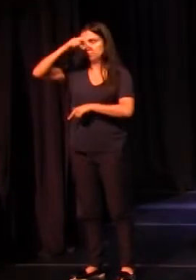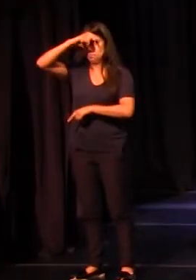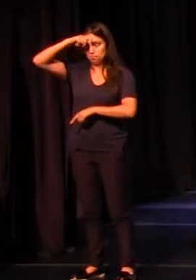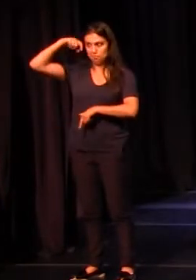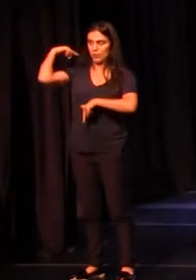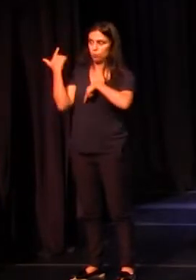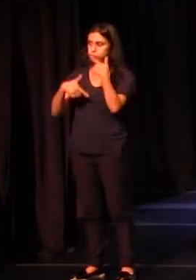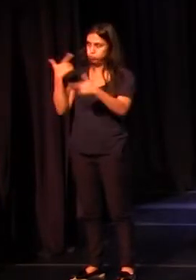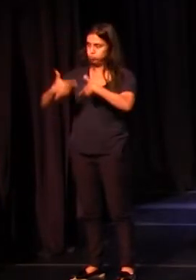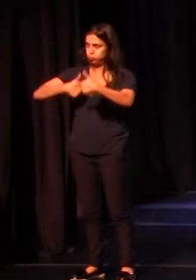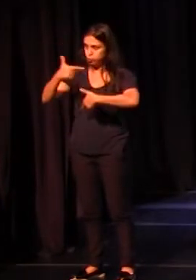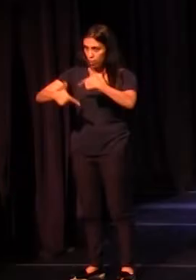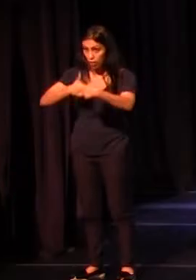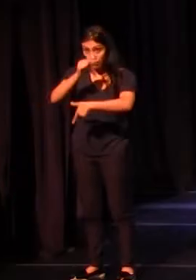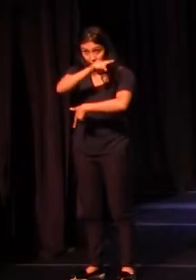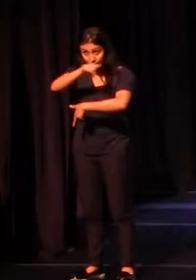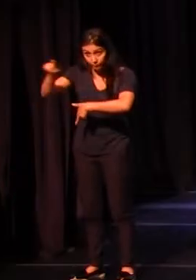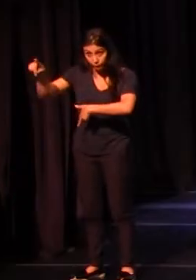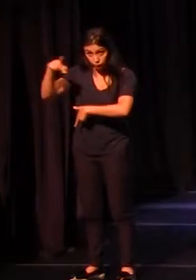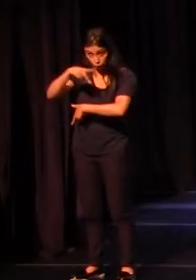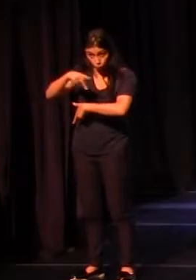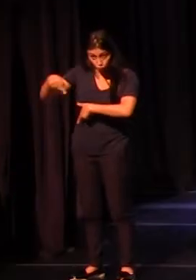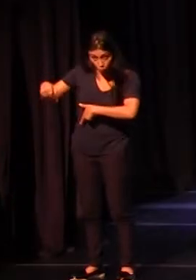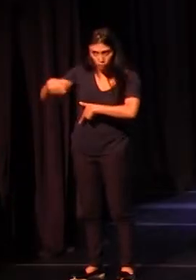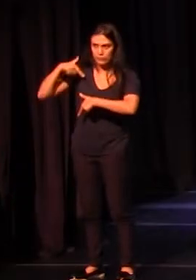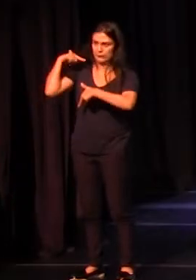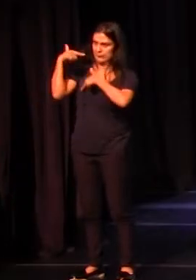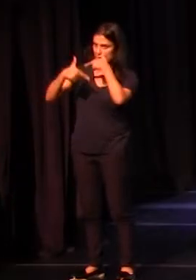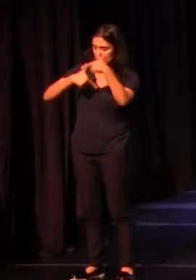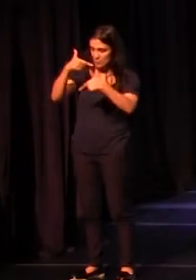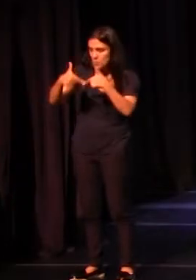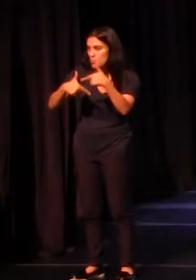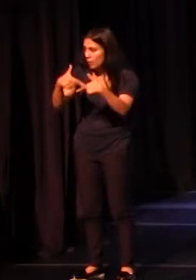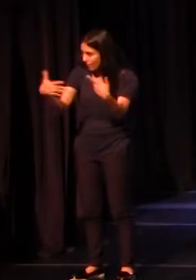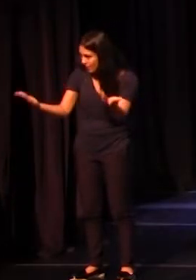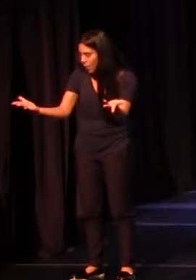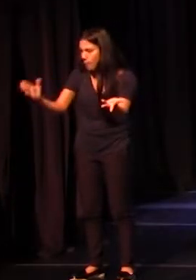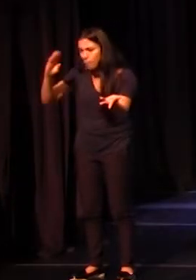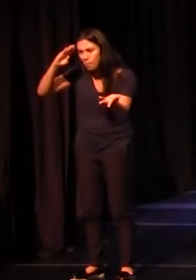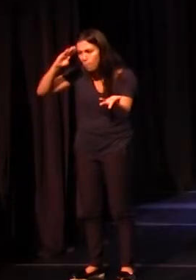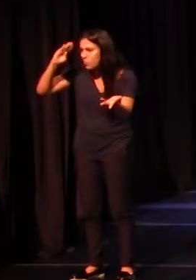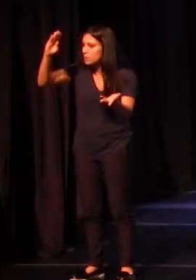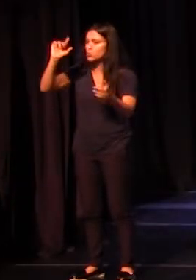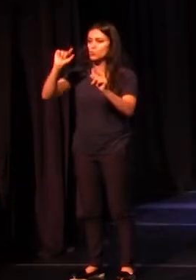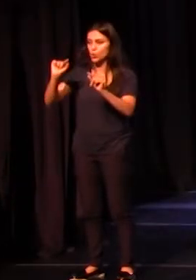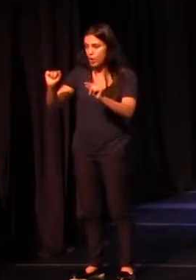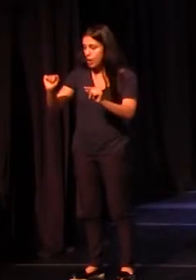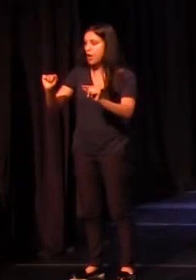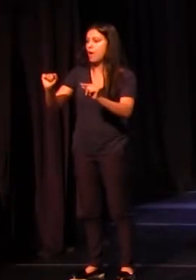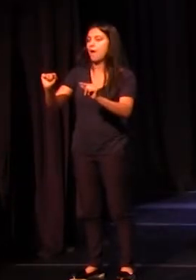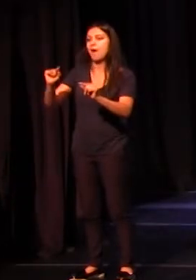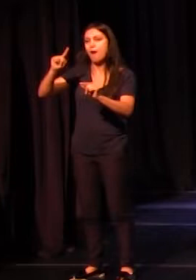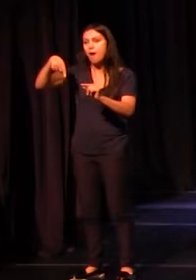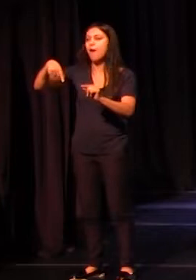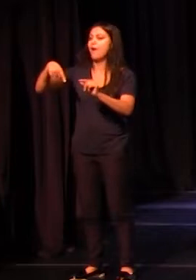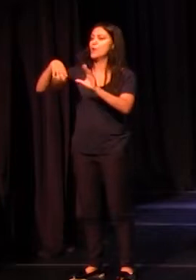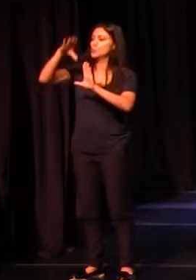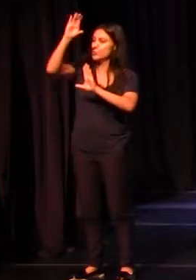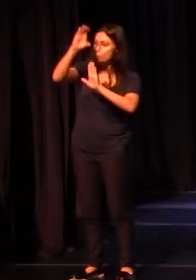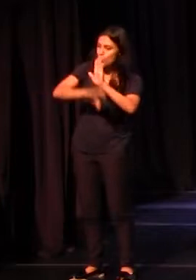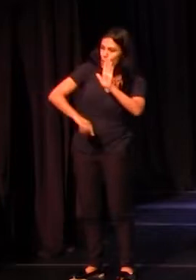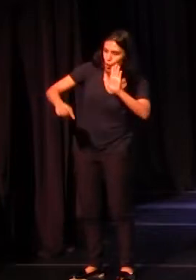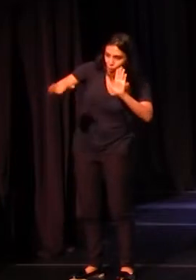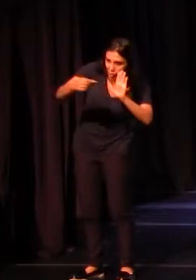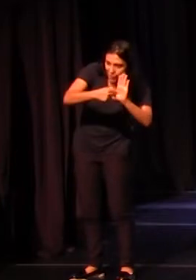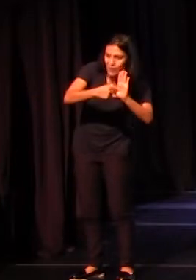professores, também têm batalhado bastante em cima disso. Então, a nossa ideia principal que tem dentro do currículo da